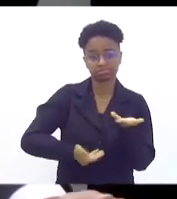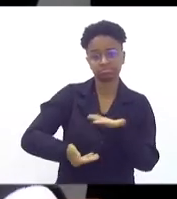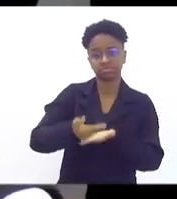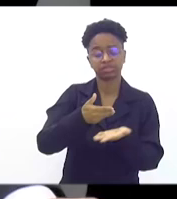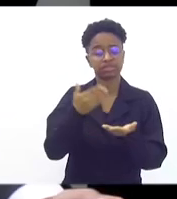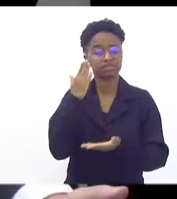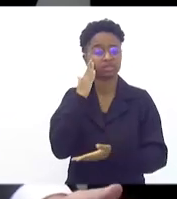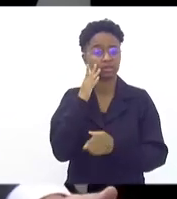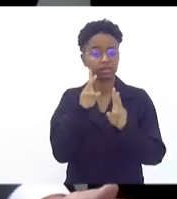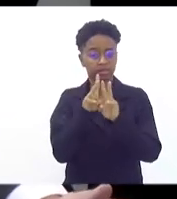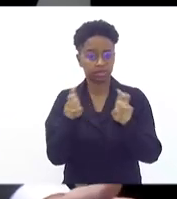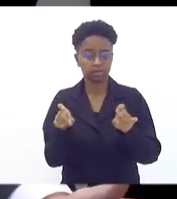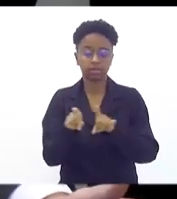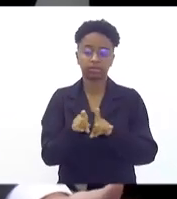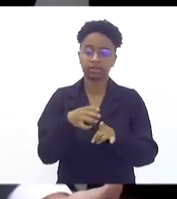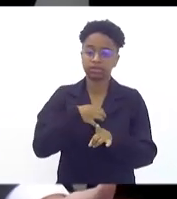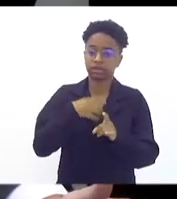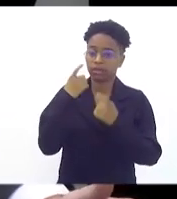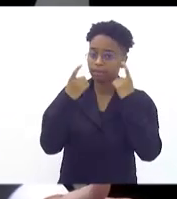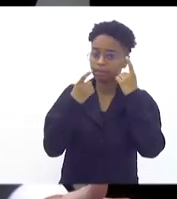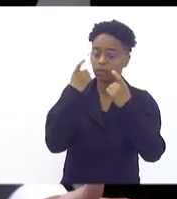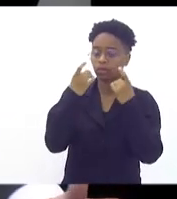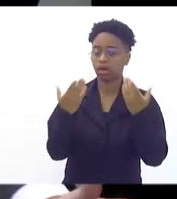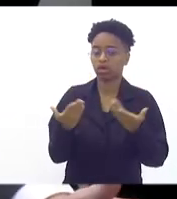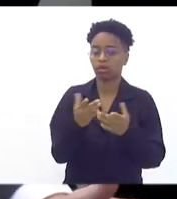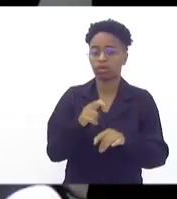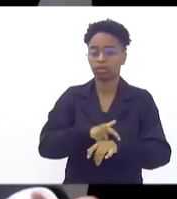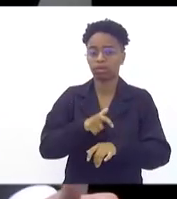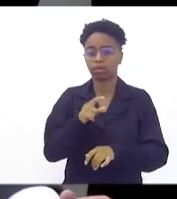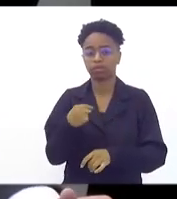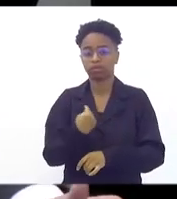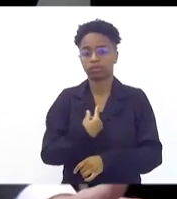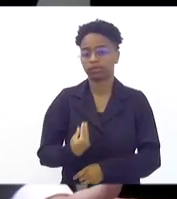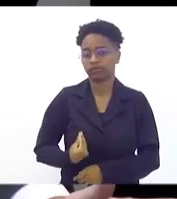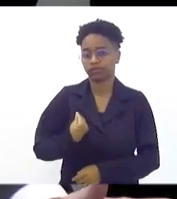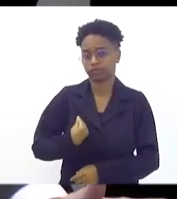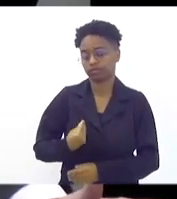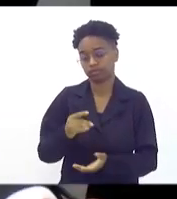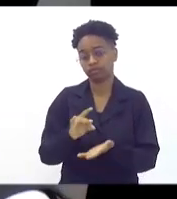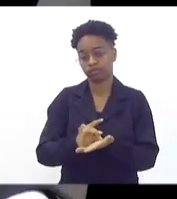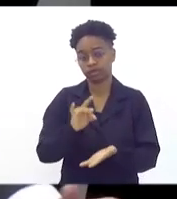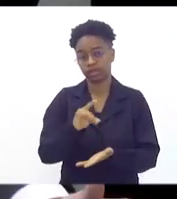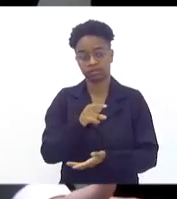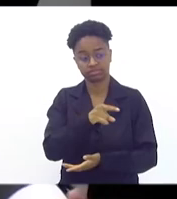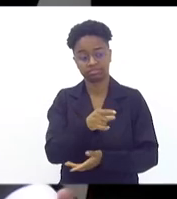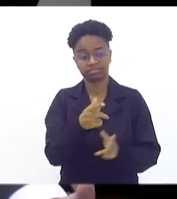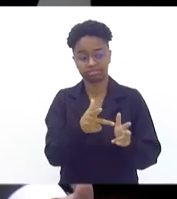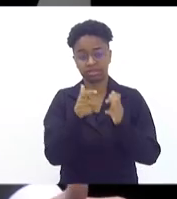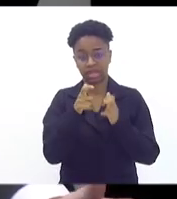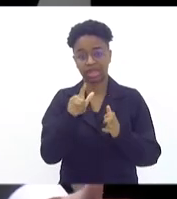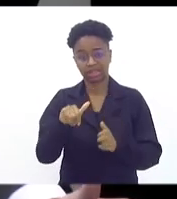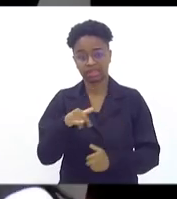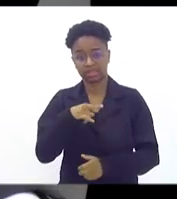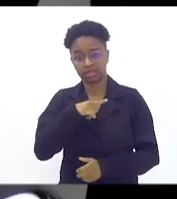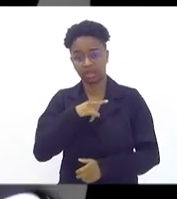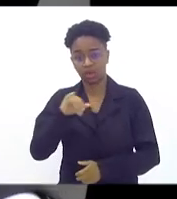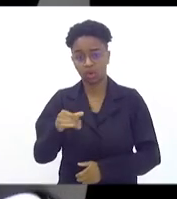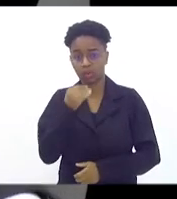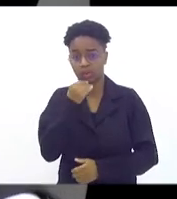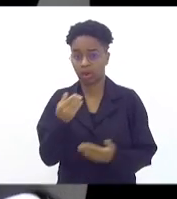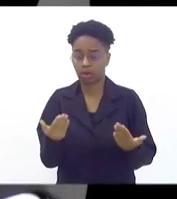dominando o tema e preocupado com esse momento que a gente vive que realmente usar nas suas palavras é uma janela de oportunidade que a gente